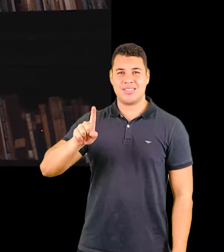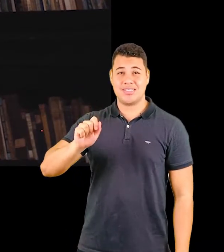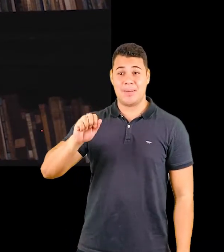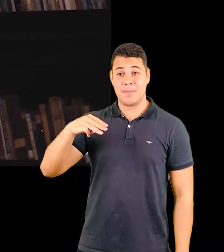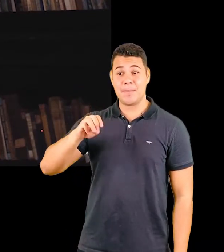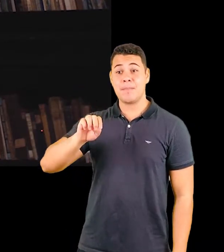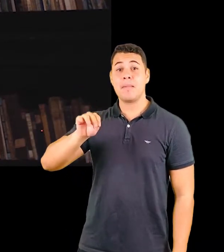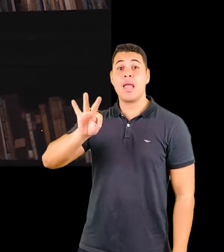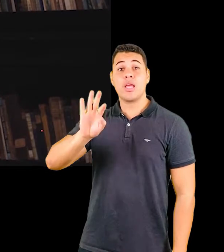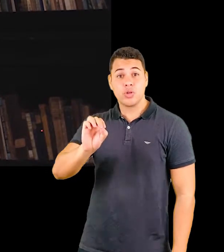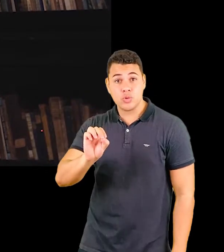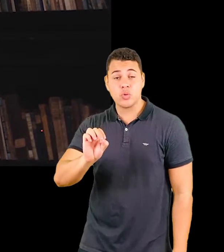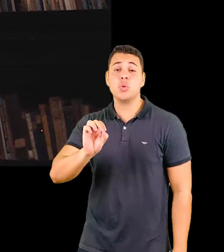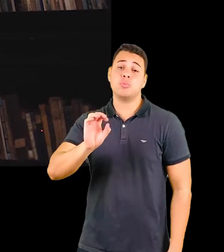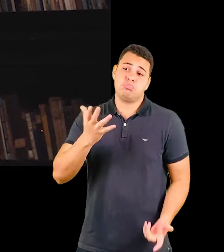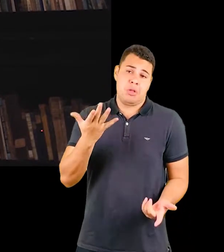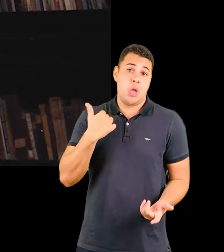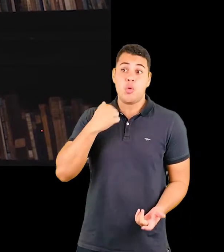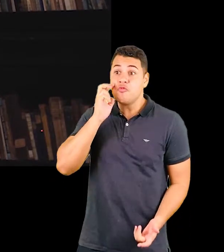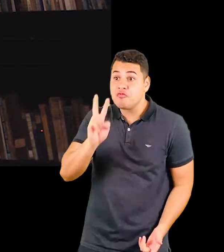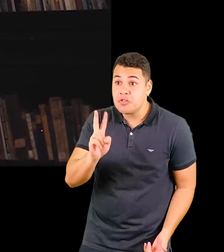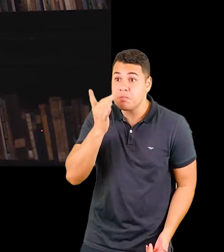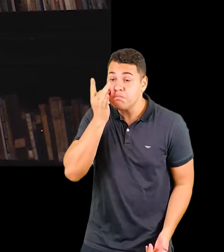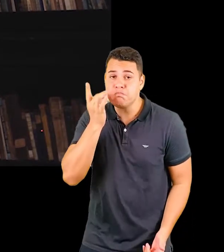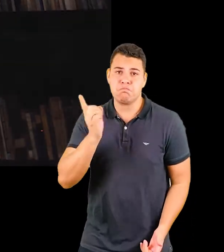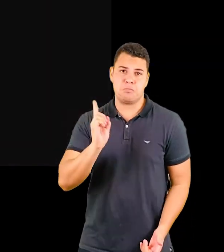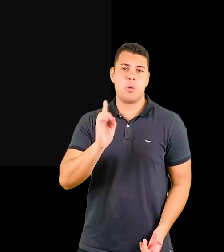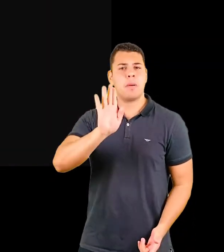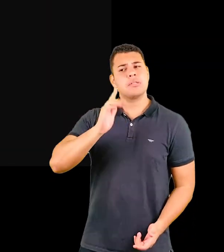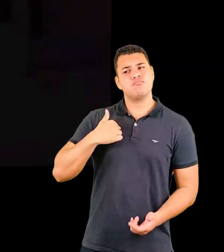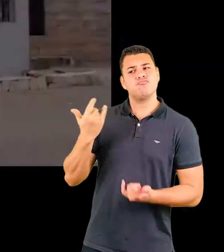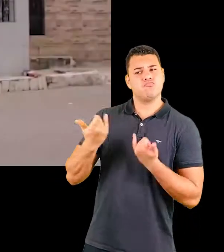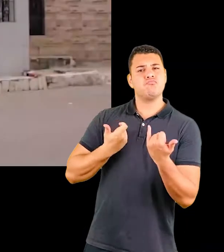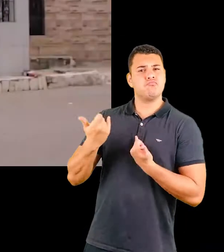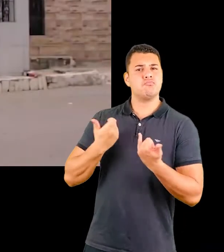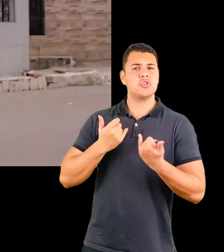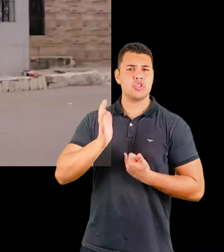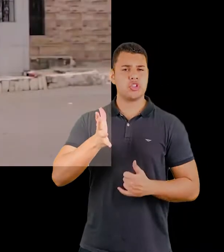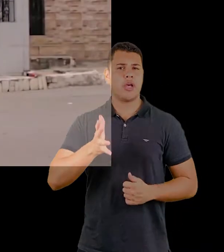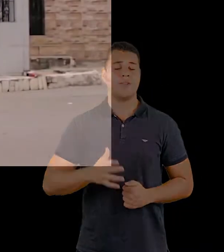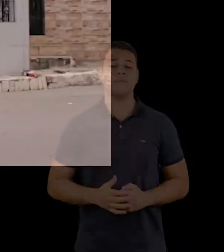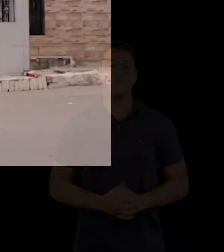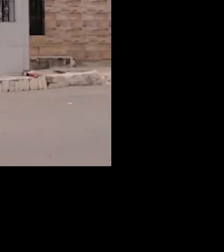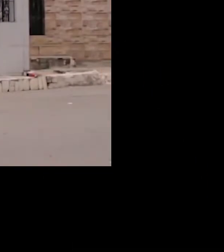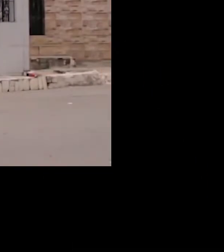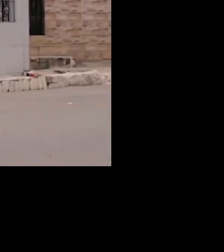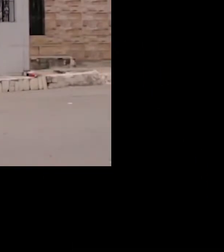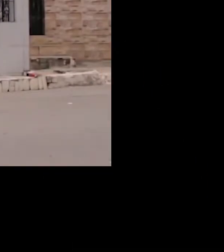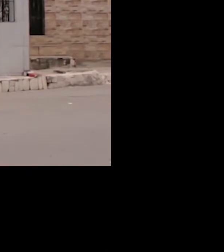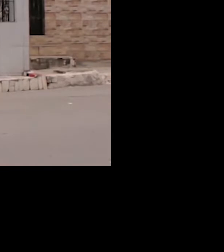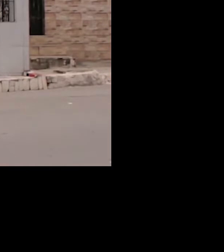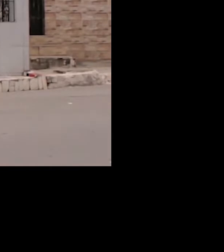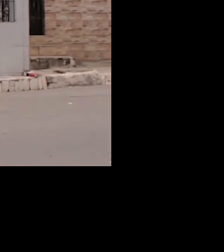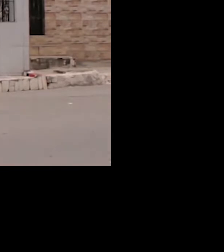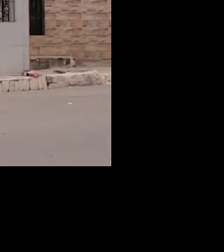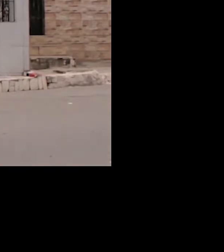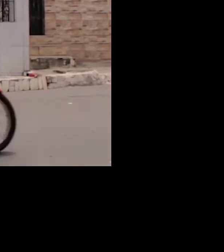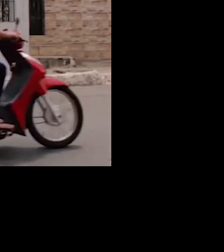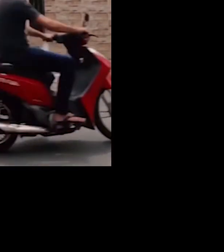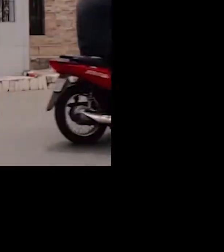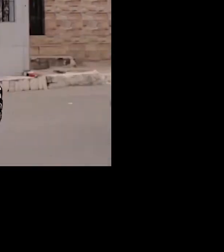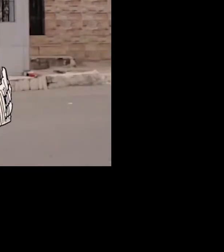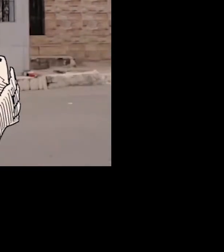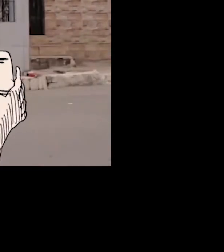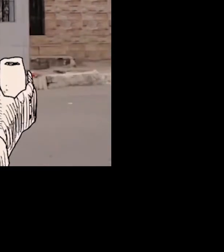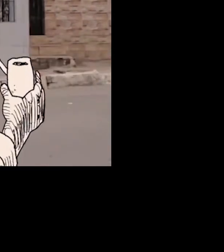isso eu já peguei de história. Eu não vi essa prática. O Caboclo fuma um cachimbo ao caminhar pelas ruas de Paudalho. Tem cabelos